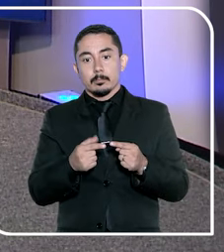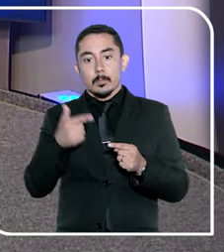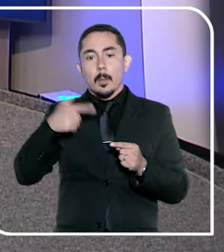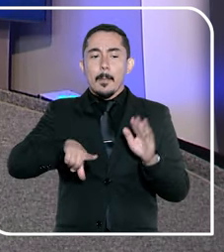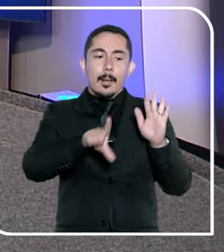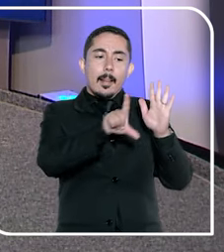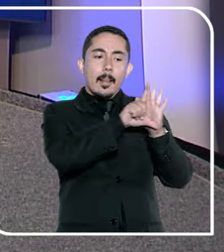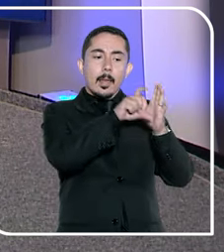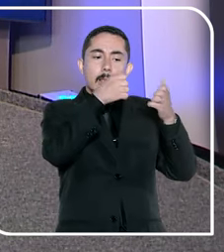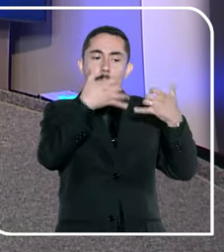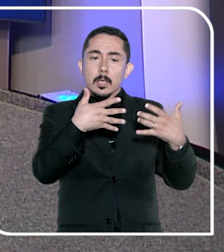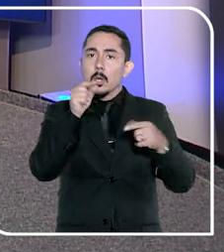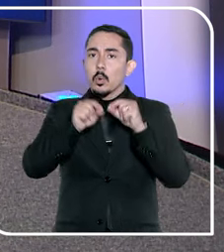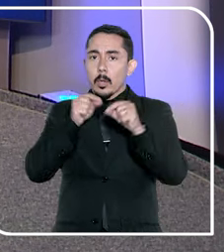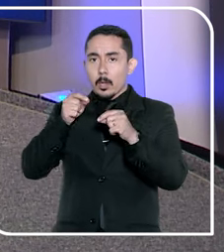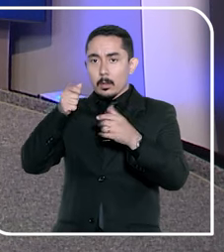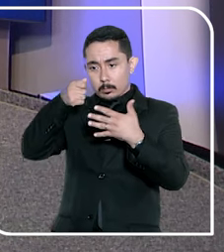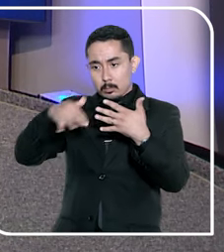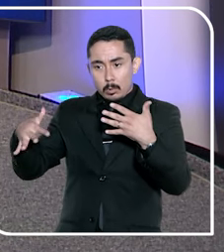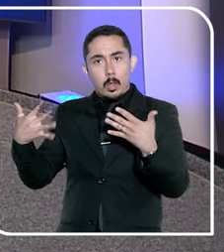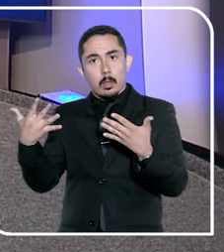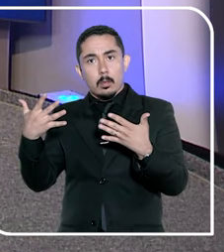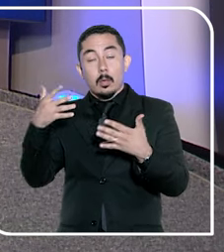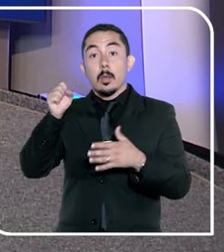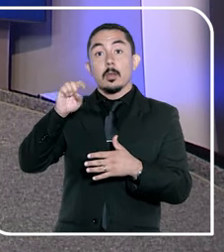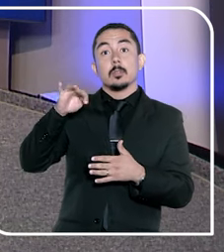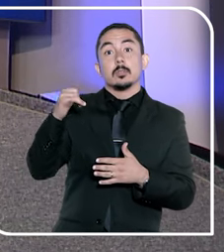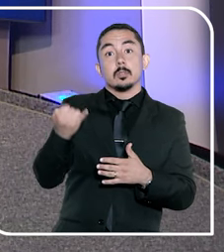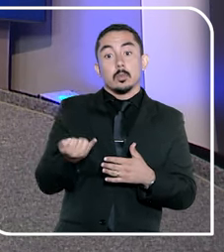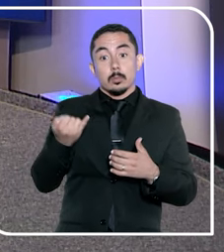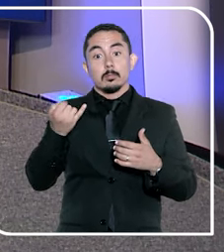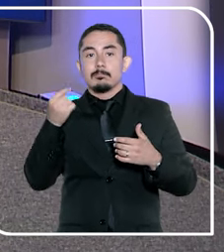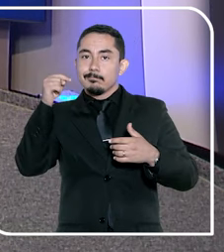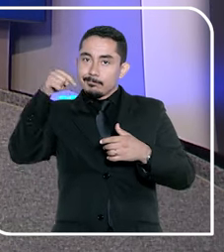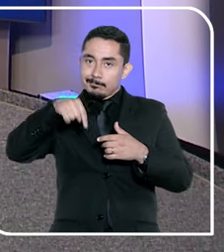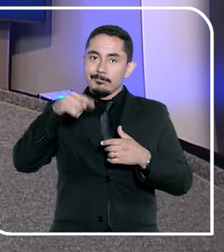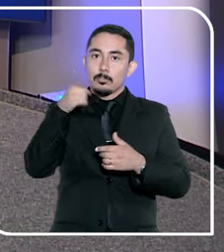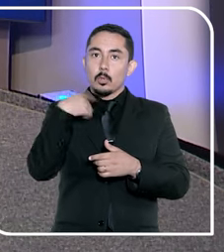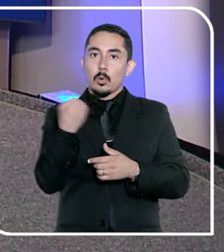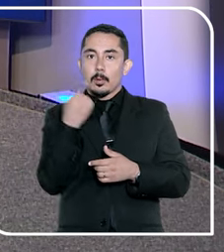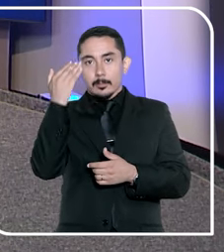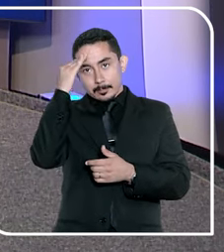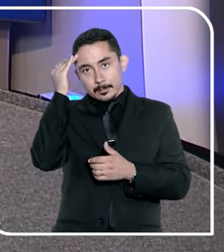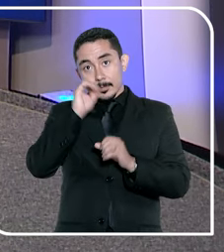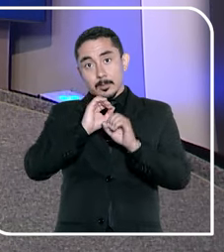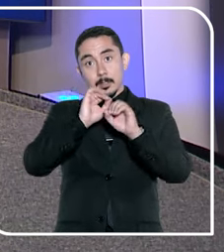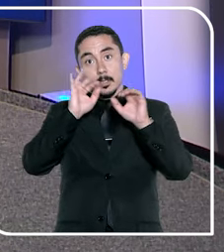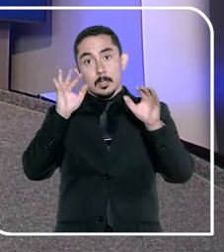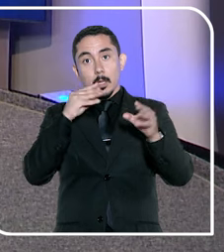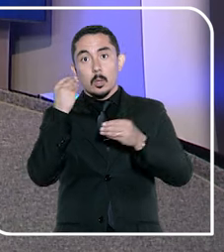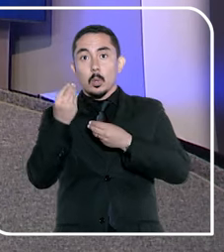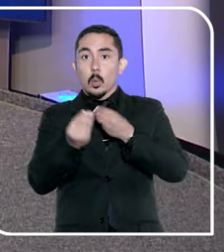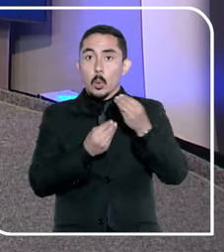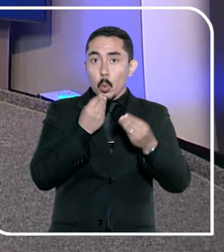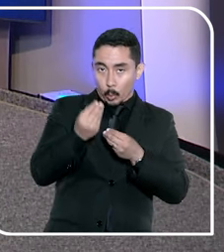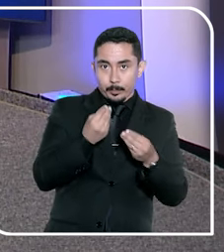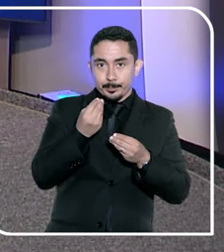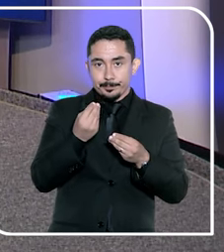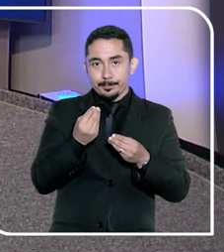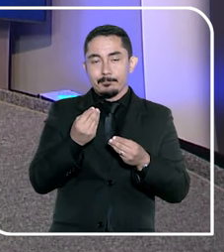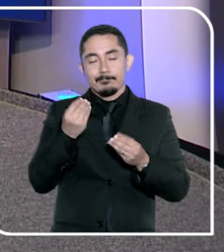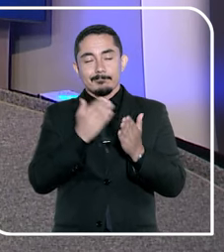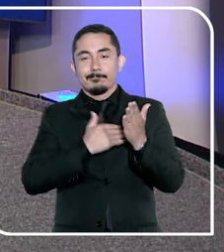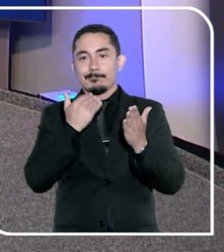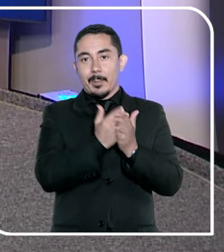e a jurisprudência aqui do Superior Tribunal de Justiça A gente vai entender direito esses requisitos e muito mais com os nossos dois